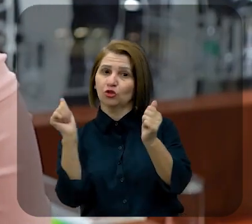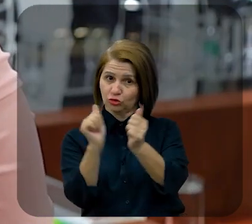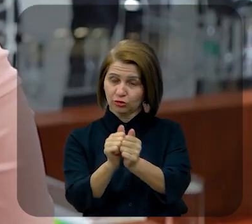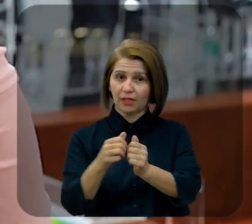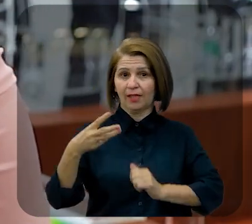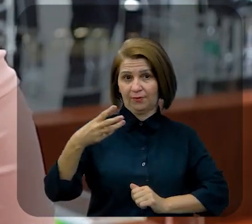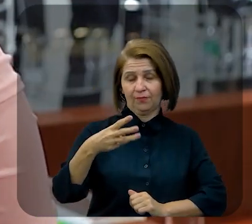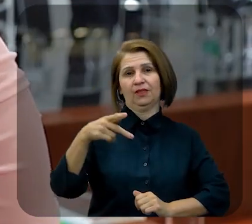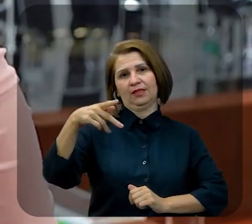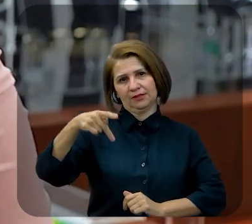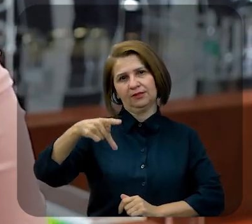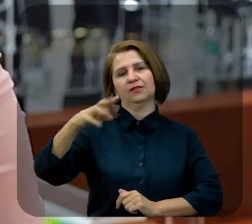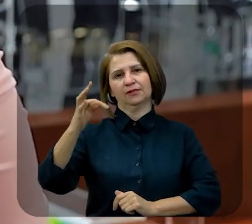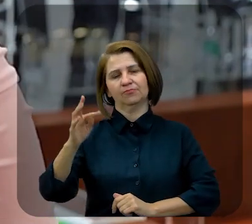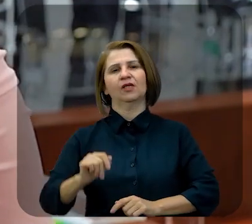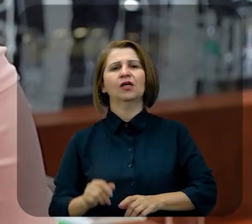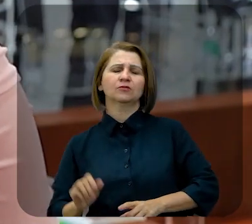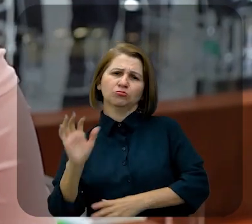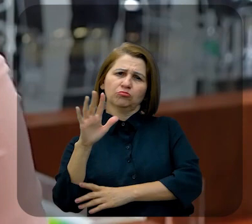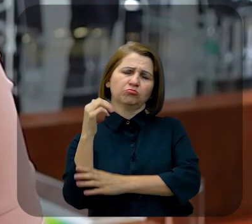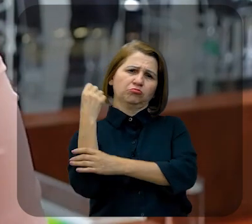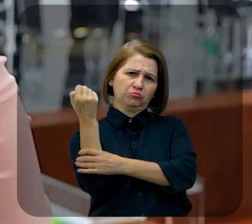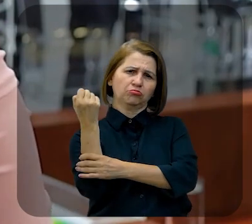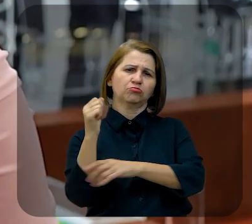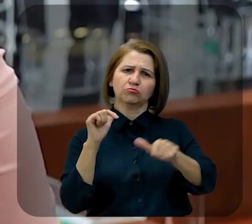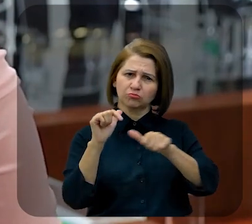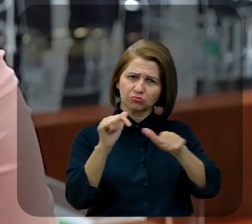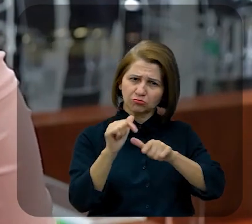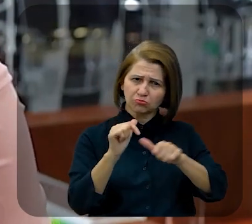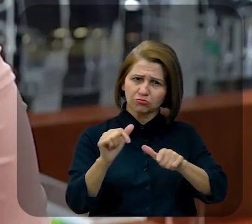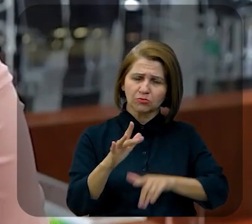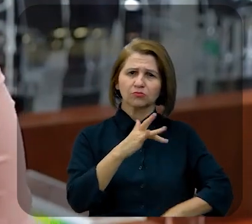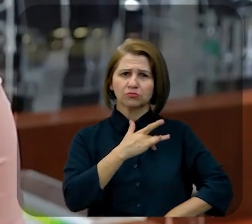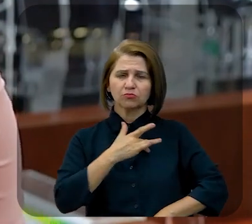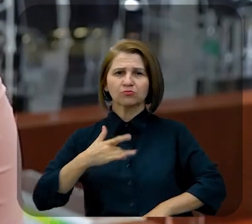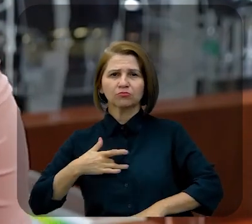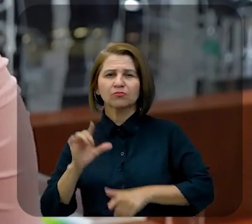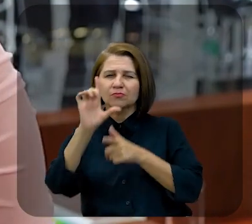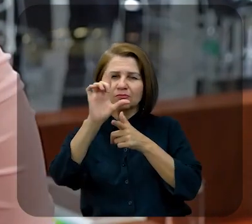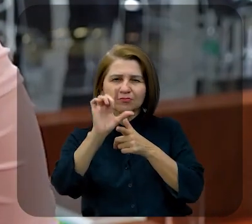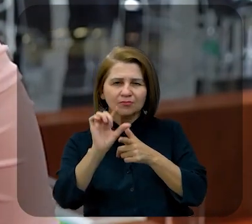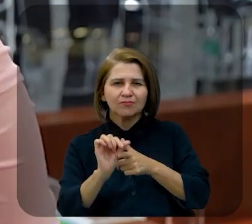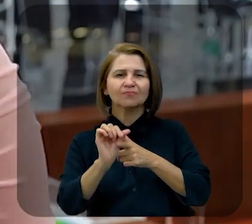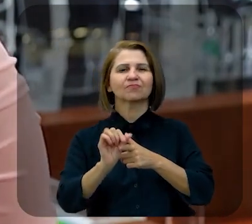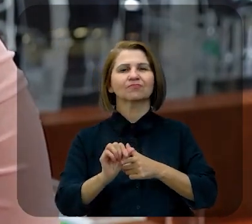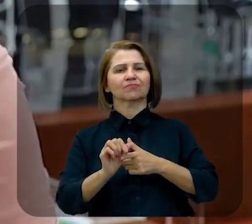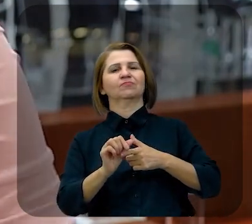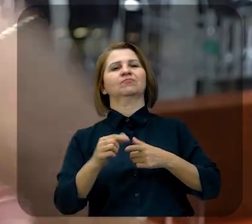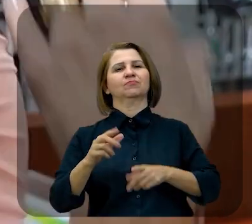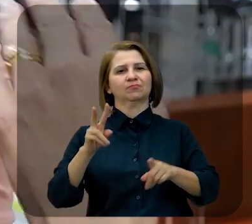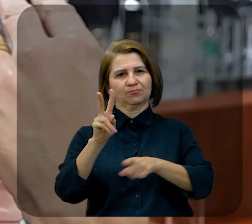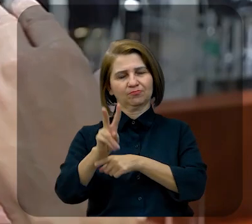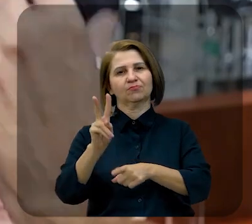MPT, buscando um trabalho seguro, buscando mitigar o risco à saúde do trabalhador. Então é uma honra estar aqui recebendo esse